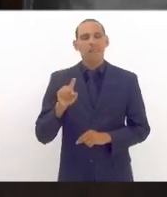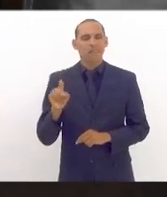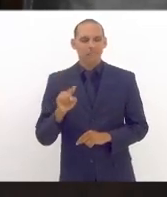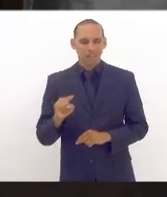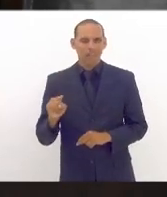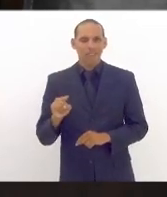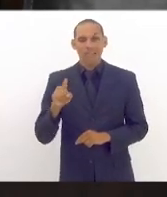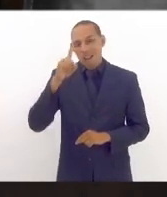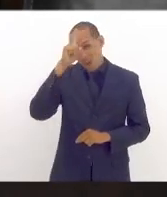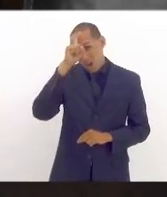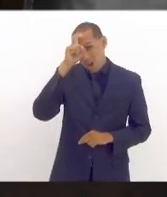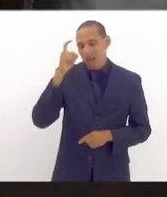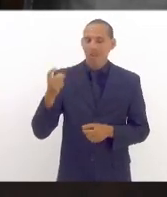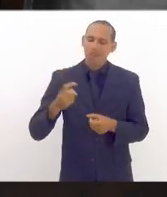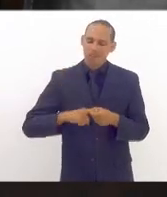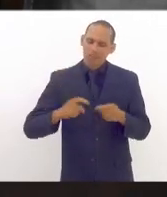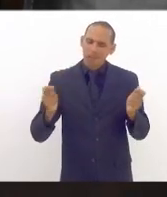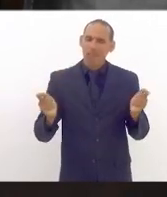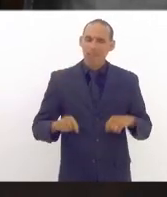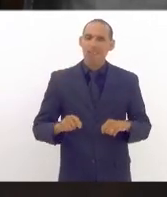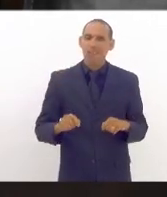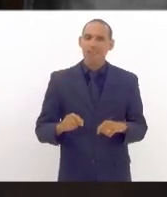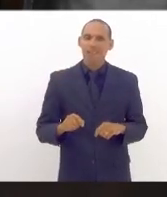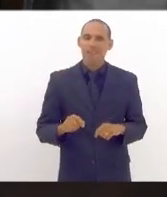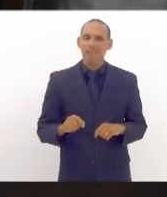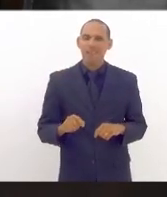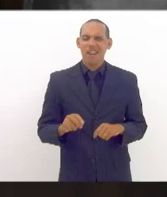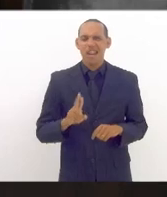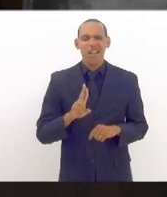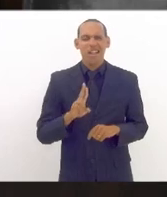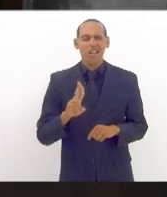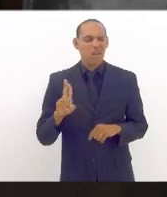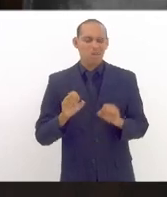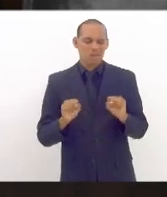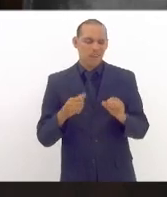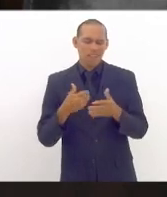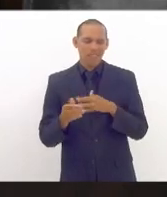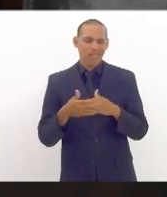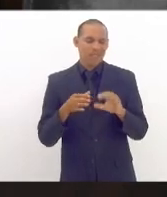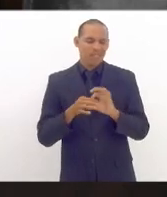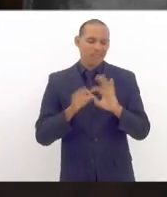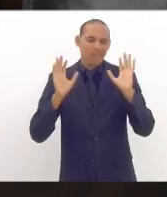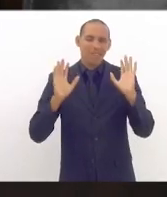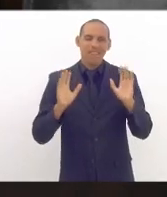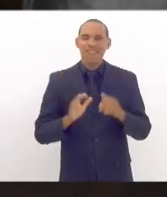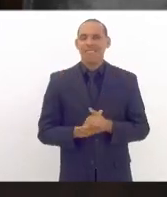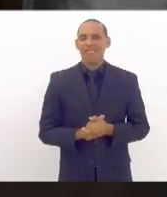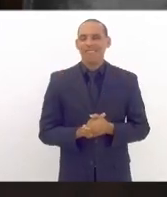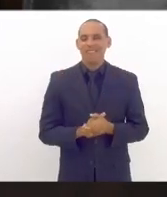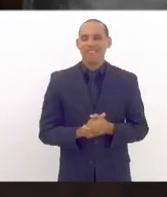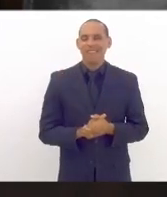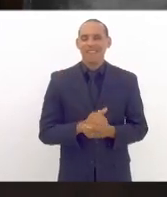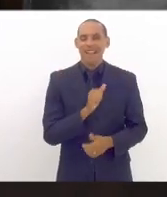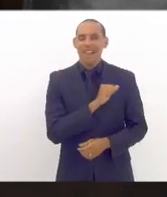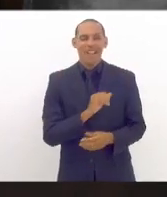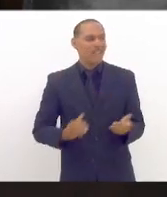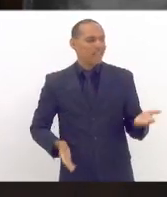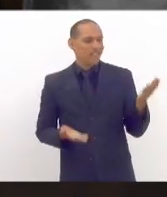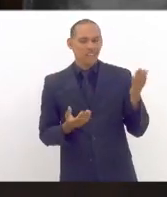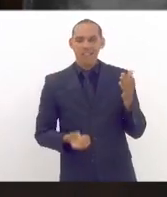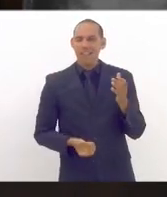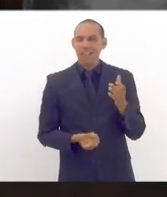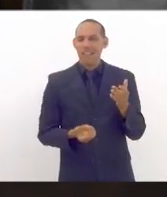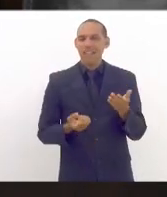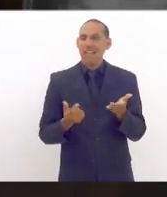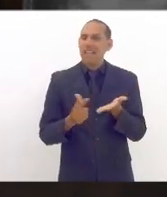hospitalar nome é meu pode ter o nome que quiser que o André Já lançou já